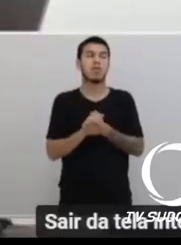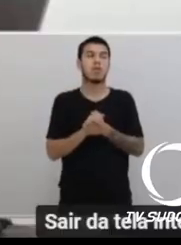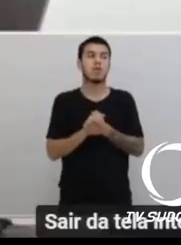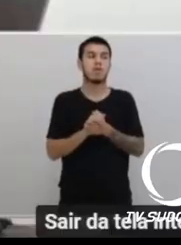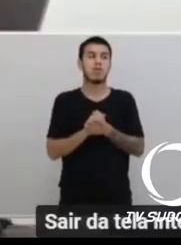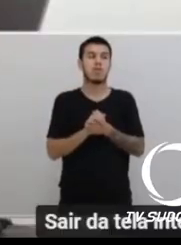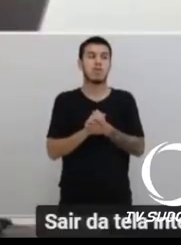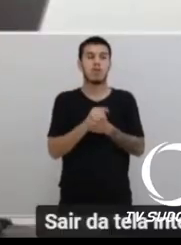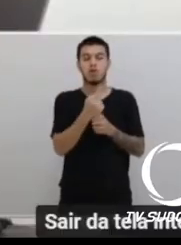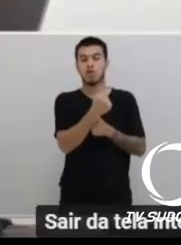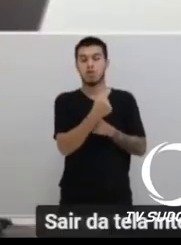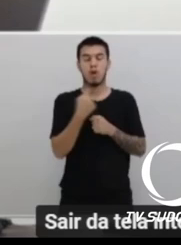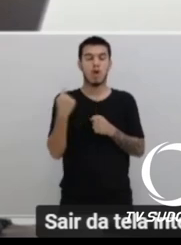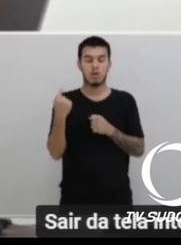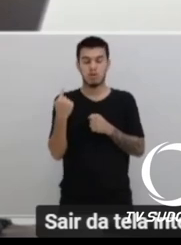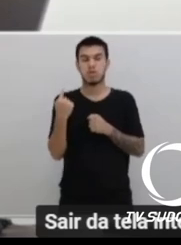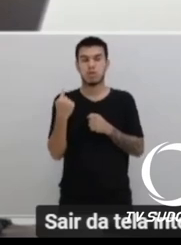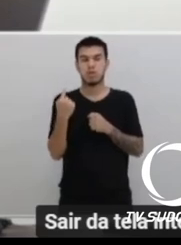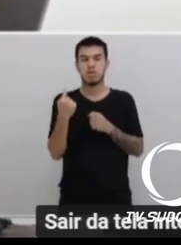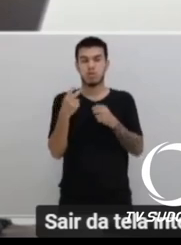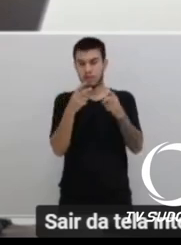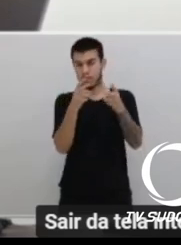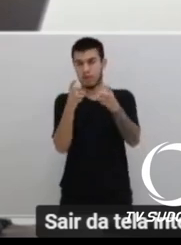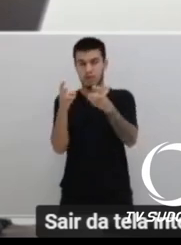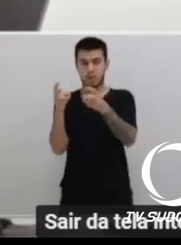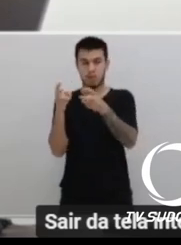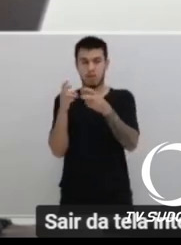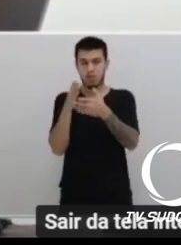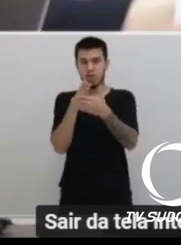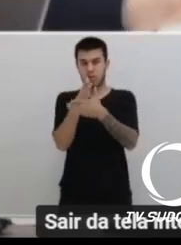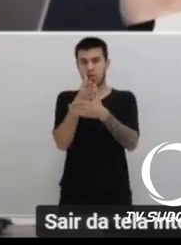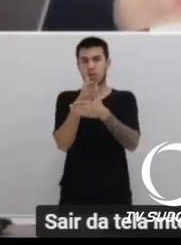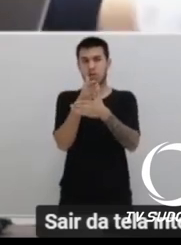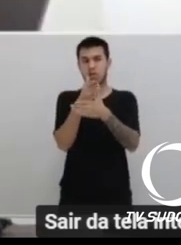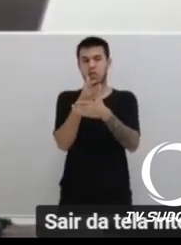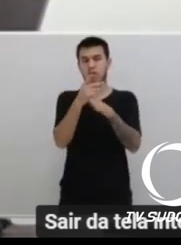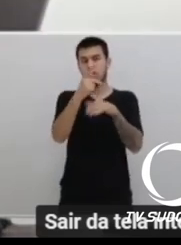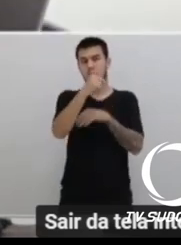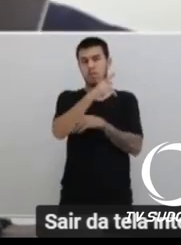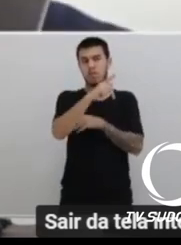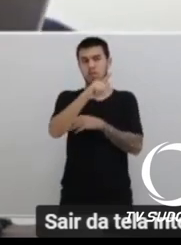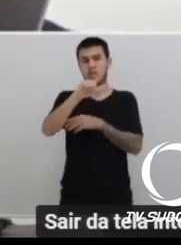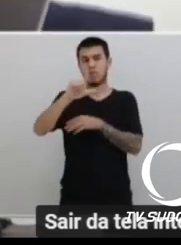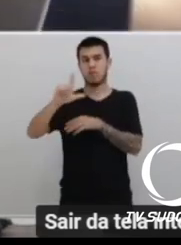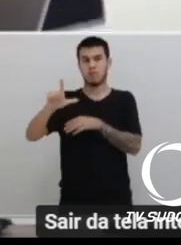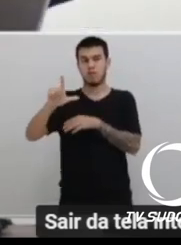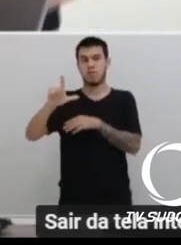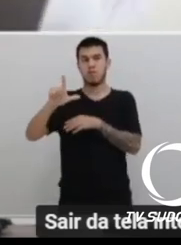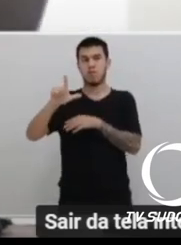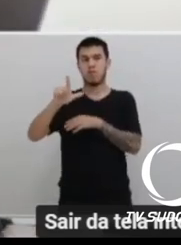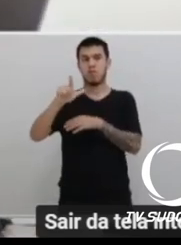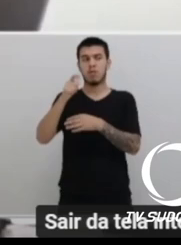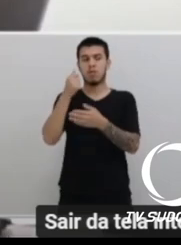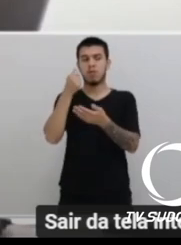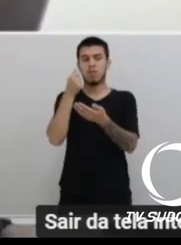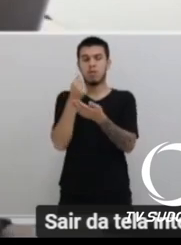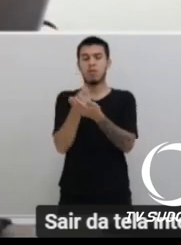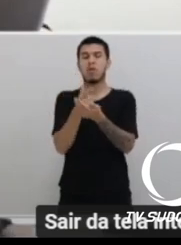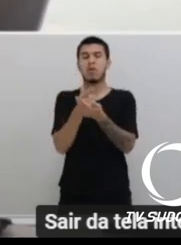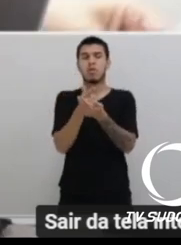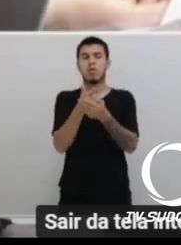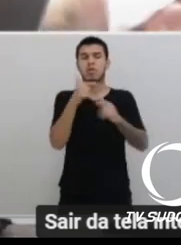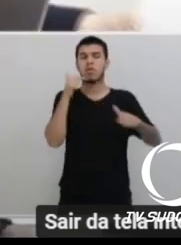observamos que quando foi aprovado aqui o projeto de lei destinado aos servidores